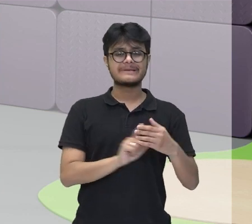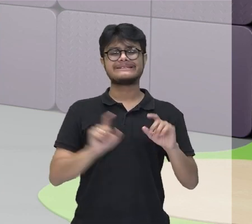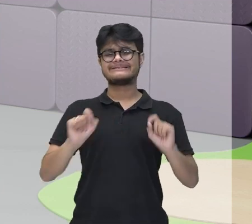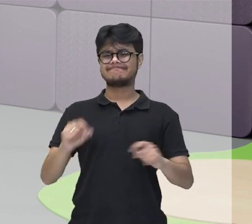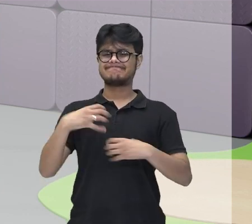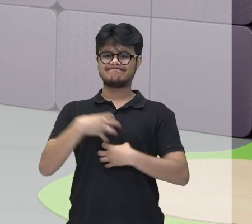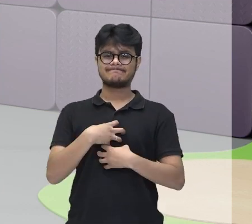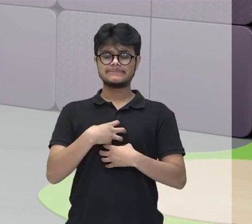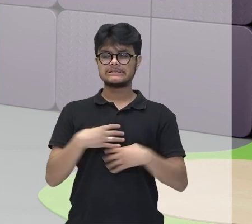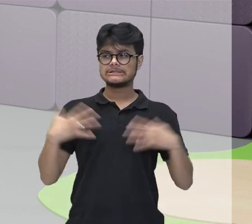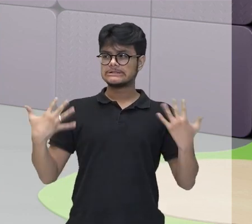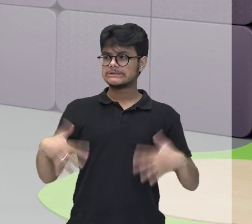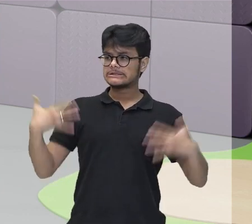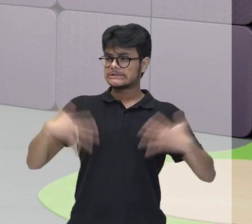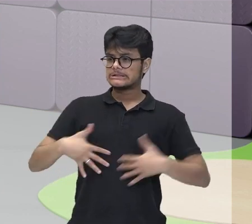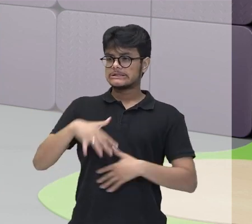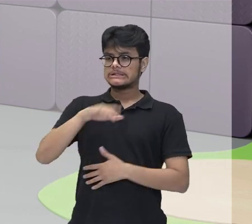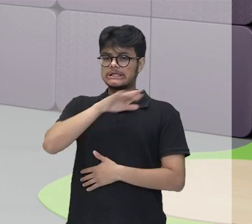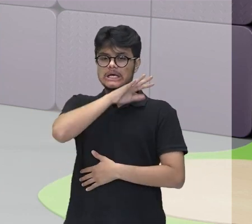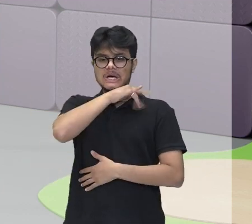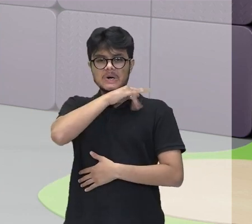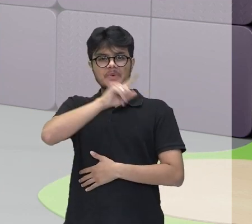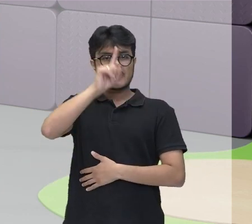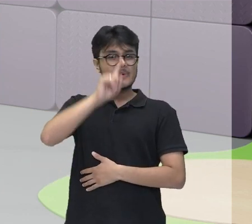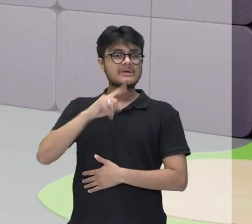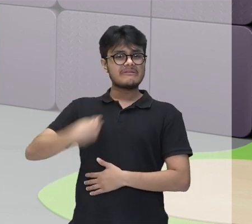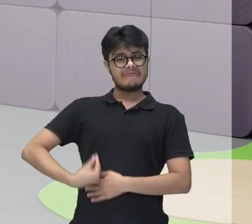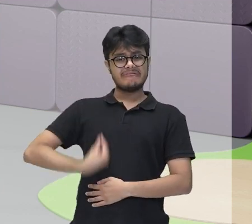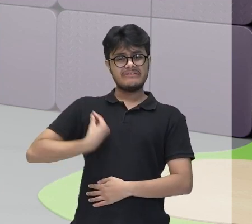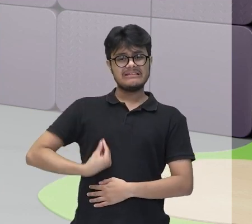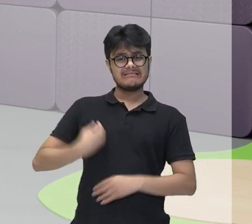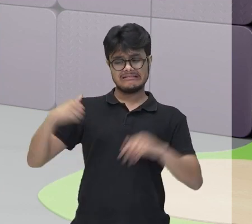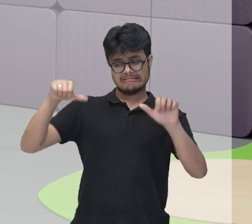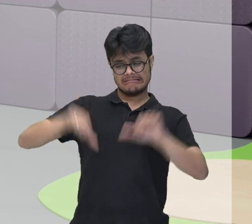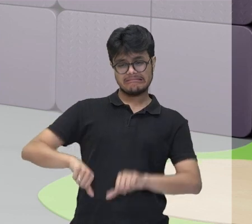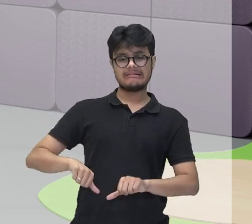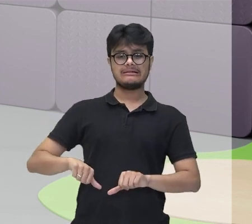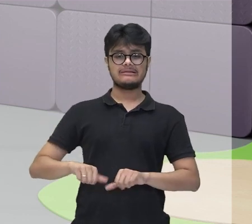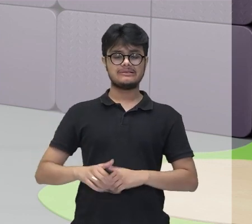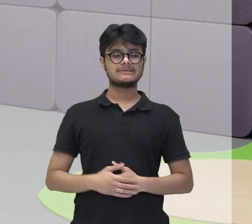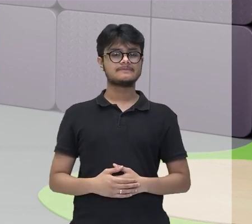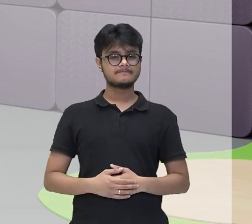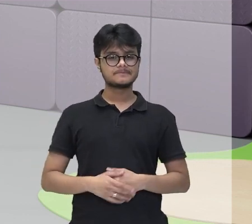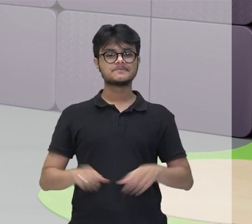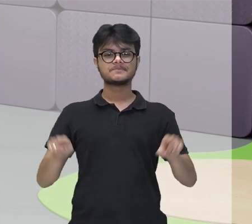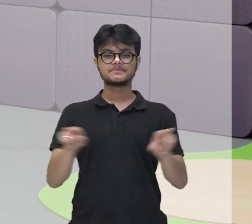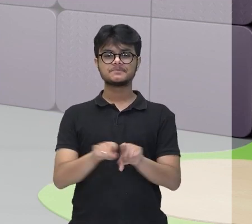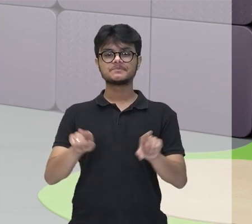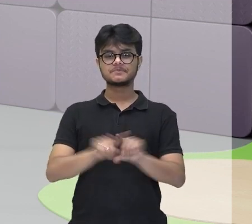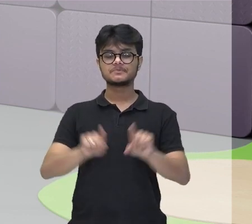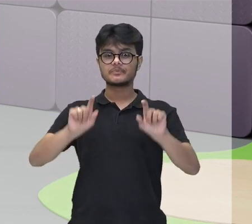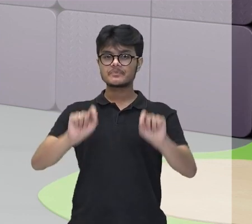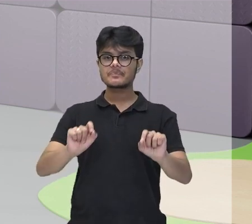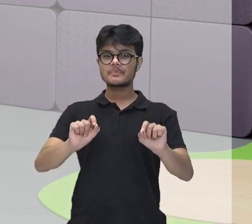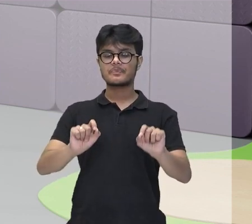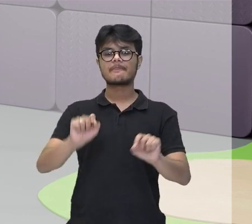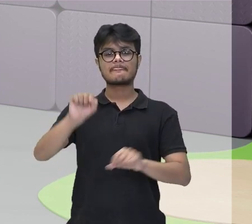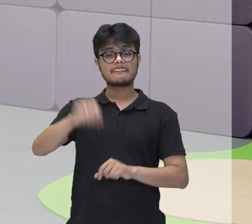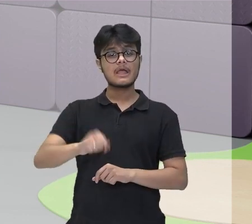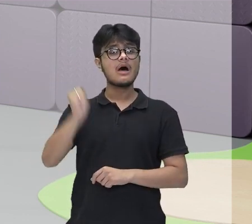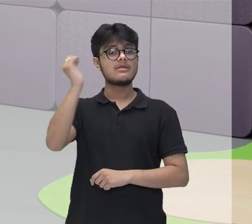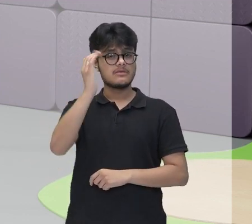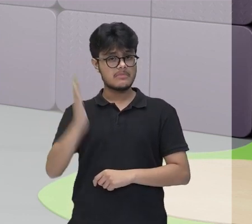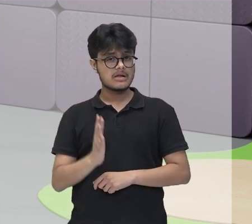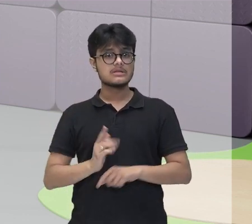eles têm prejuízos na sua qualidade de vida. Então, nós temos tanto acontecendo no